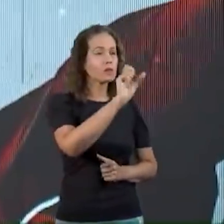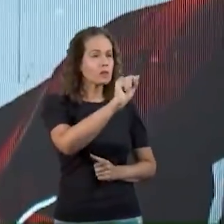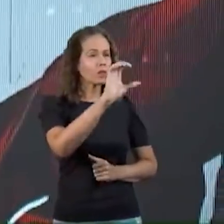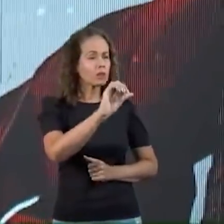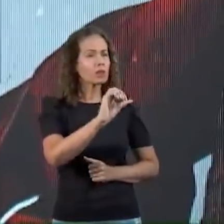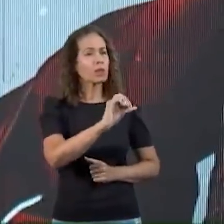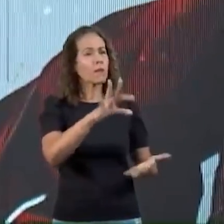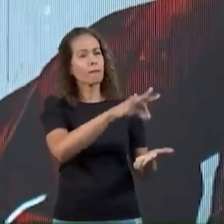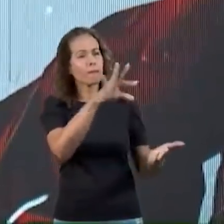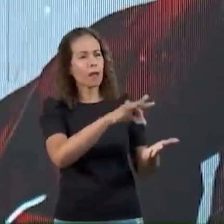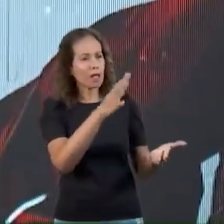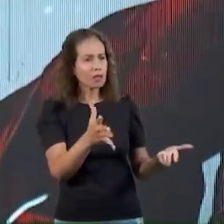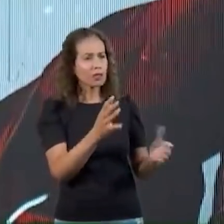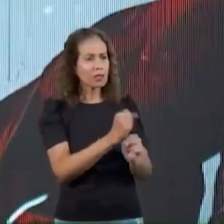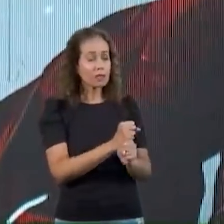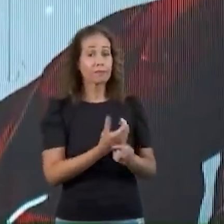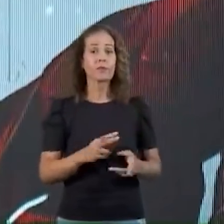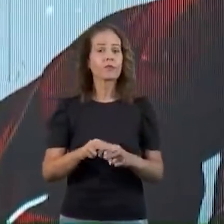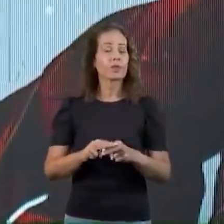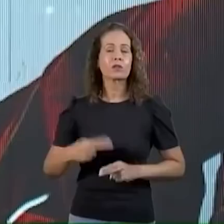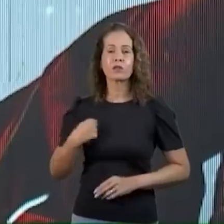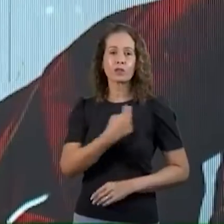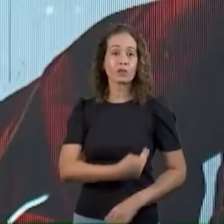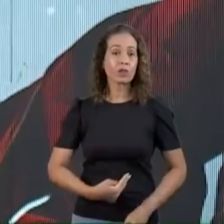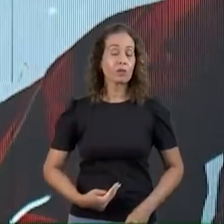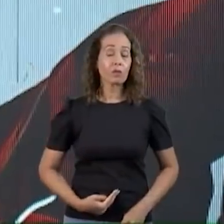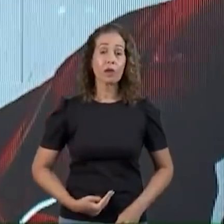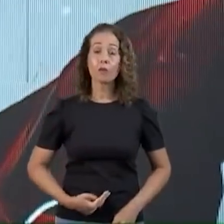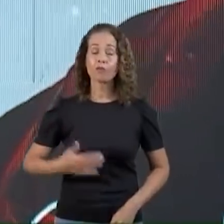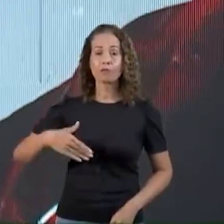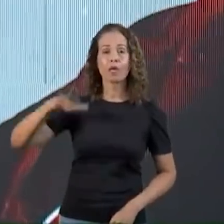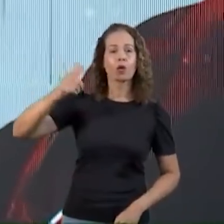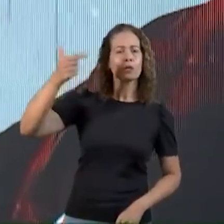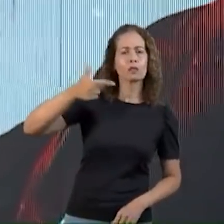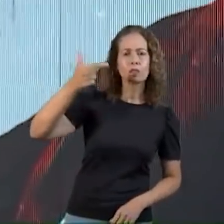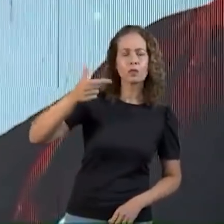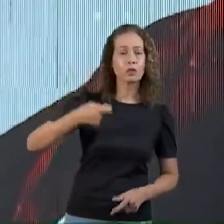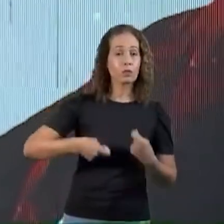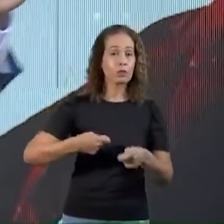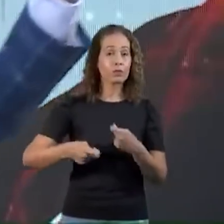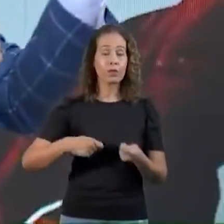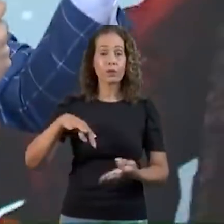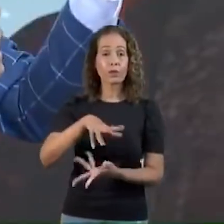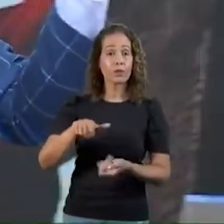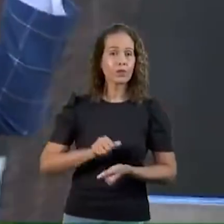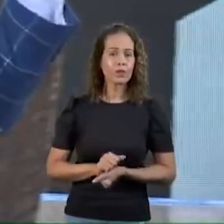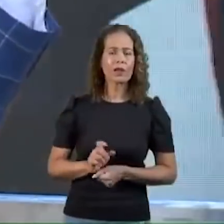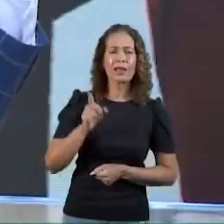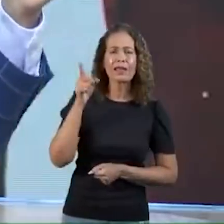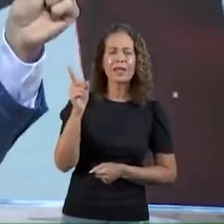páginas. Por isso que o Japão é a segunda maior economia do mundo. Você chega lá no Japão, gente, é uma